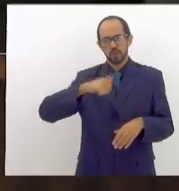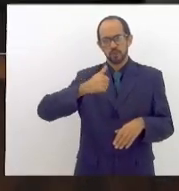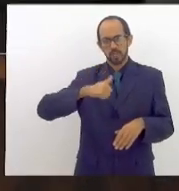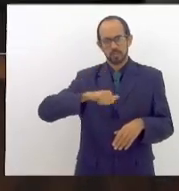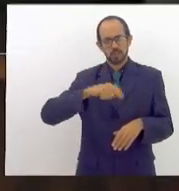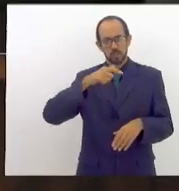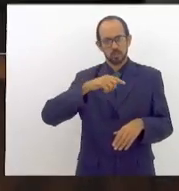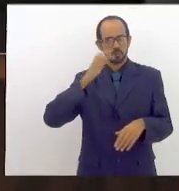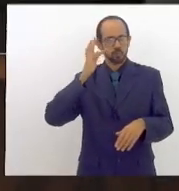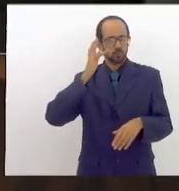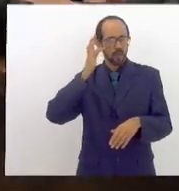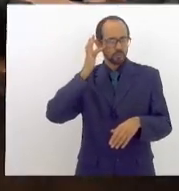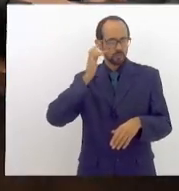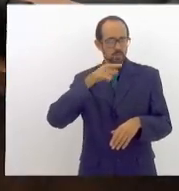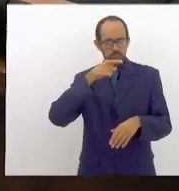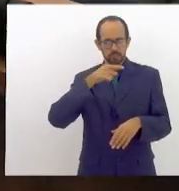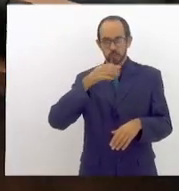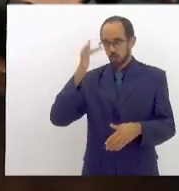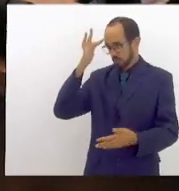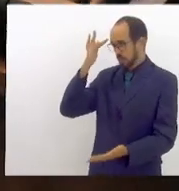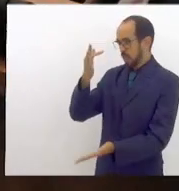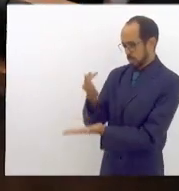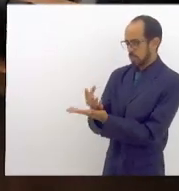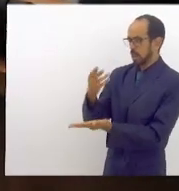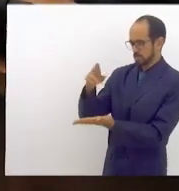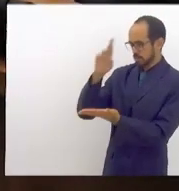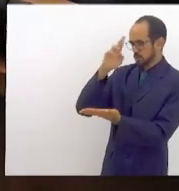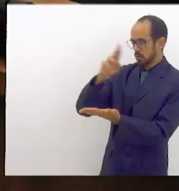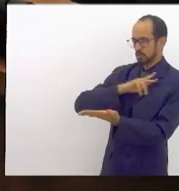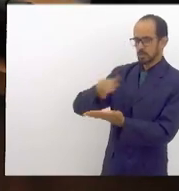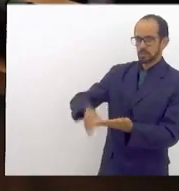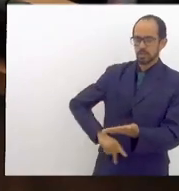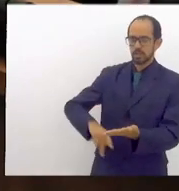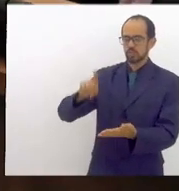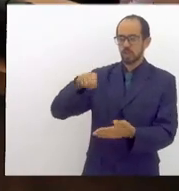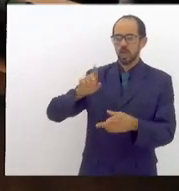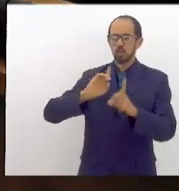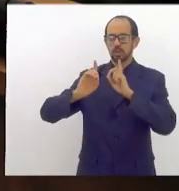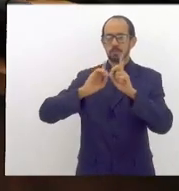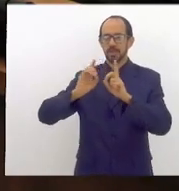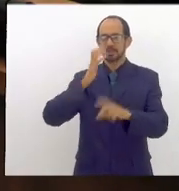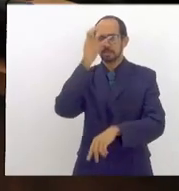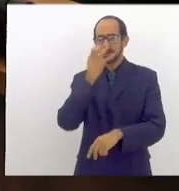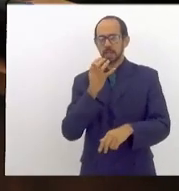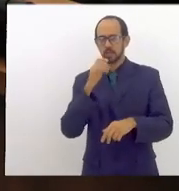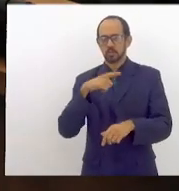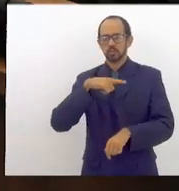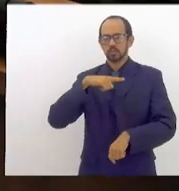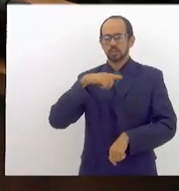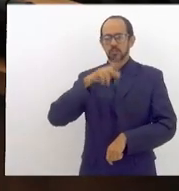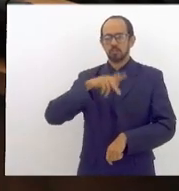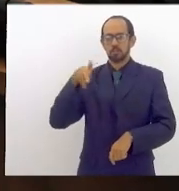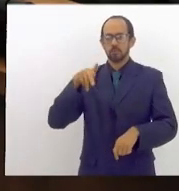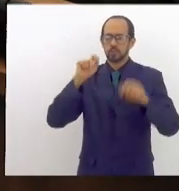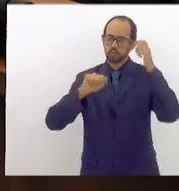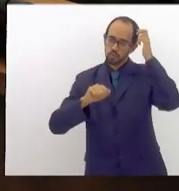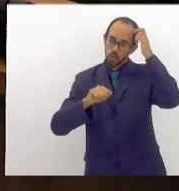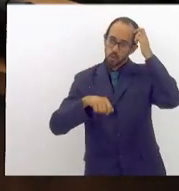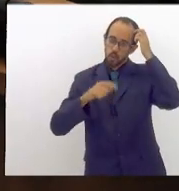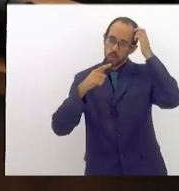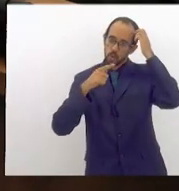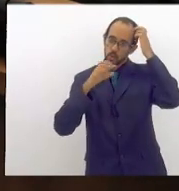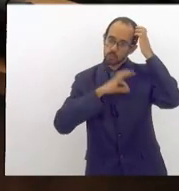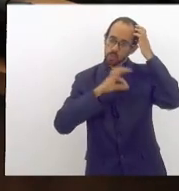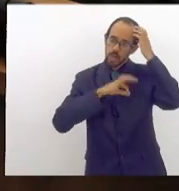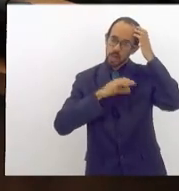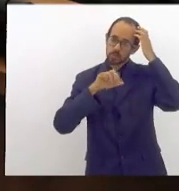Serafim Com certeza senhor presidente Esse é um debate Seríssimo quando a gente tem um professor no estado do Rio de Janeiro ganhando 1.500